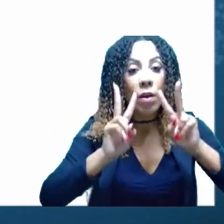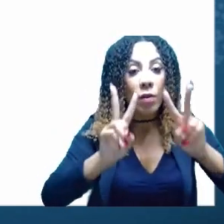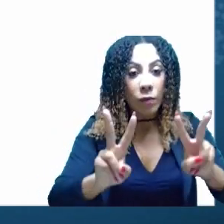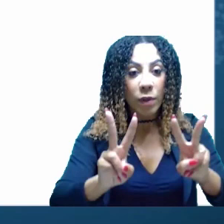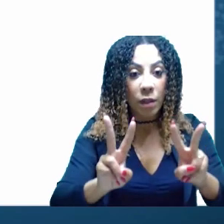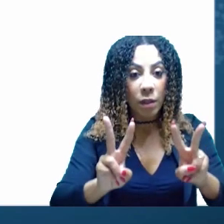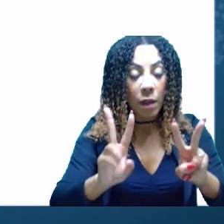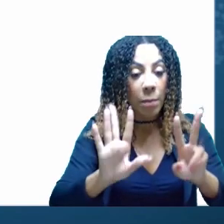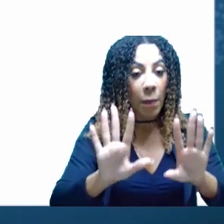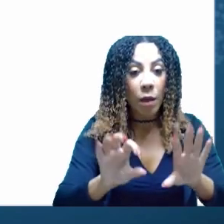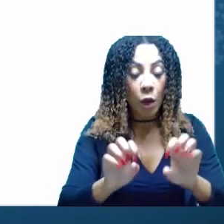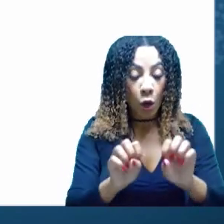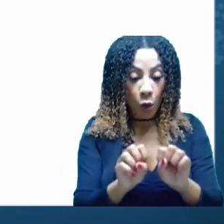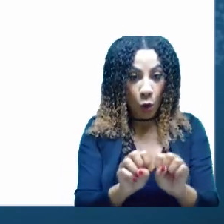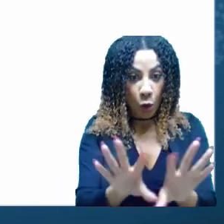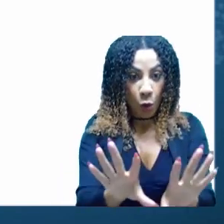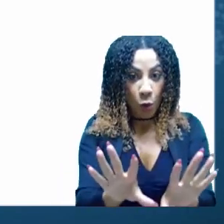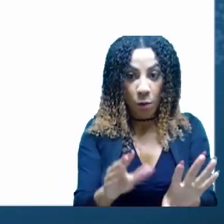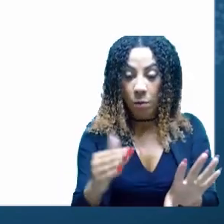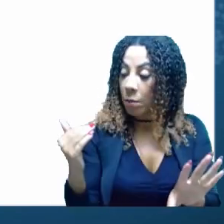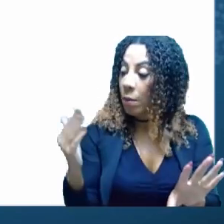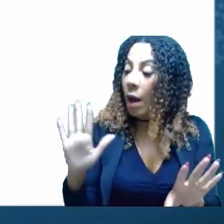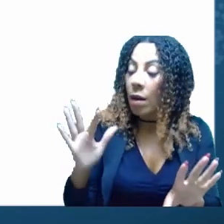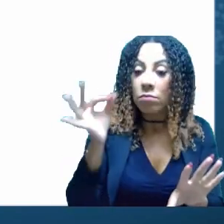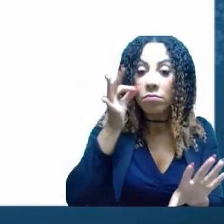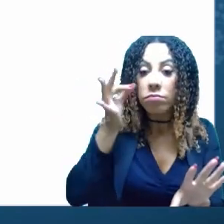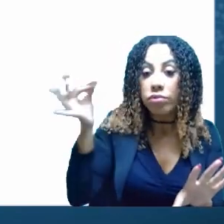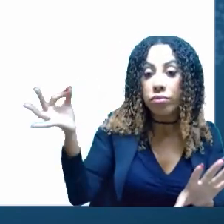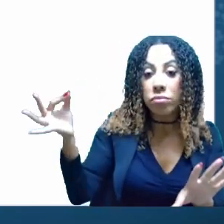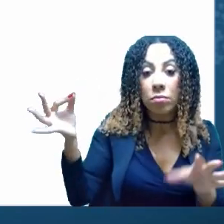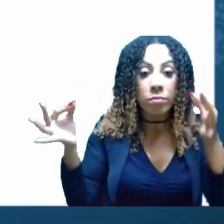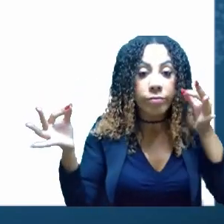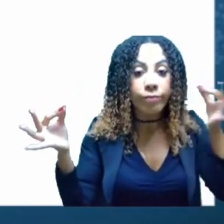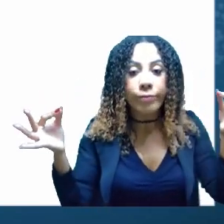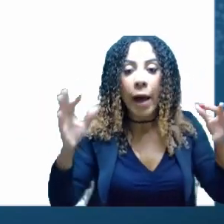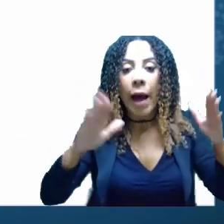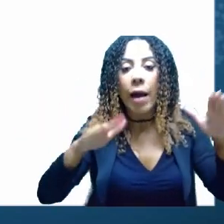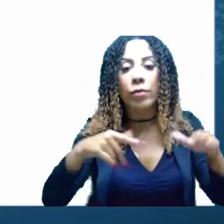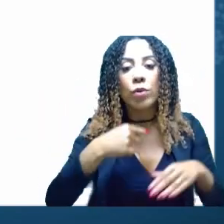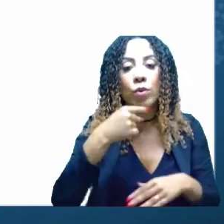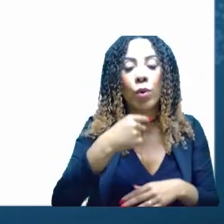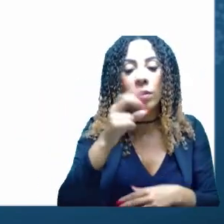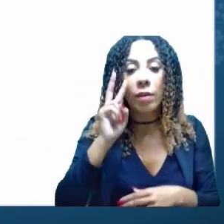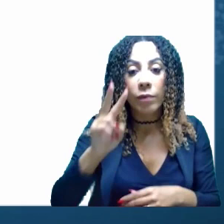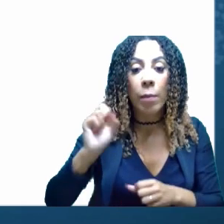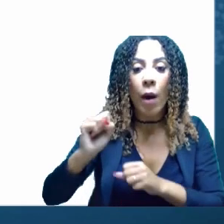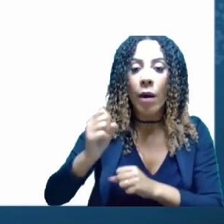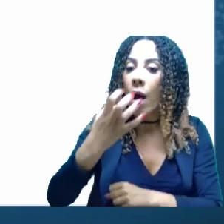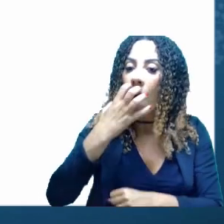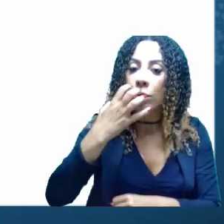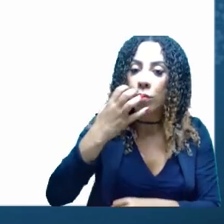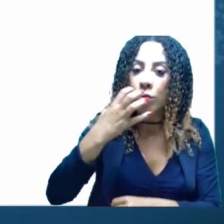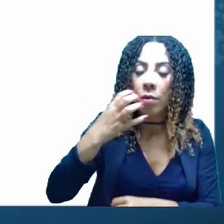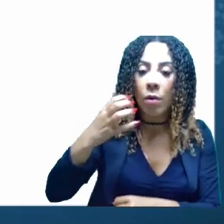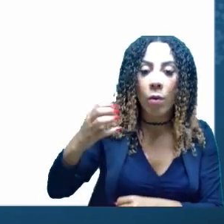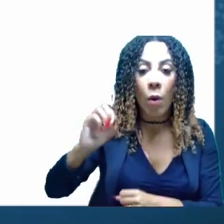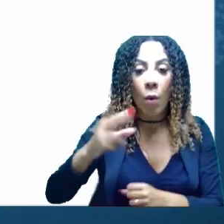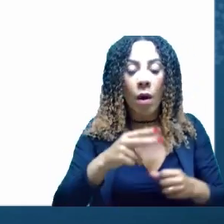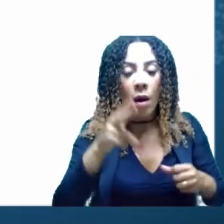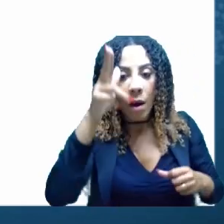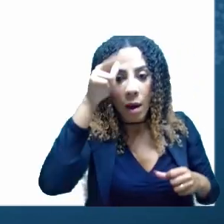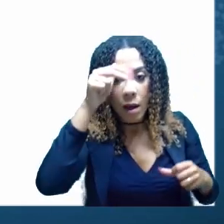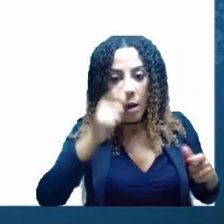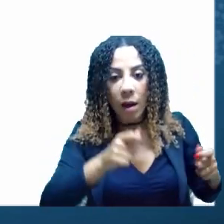de luz do seu carro, talvez haja um cachorro, um garoto atravessando, um cavalo, alguém numa bicicleta. e um